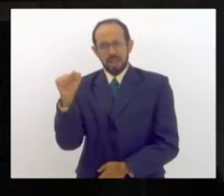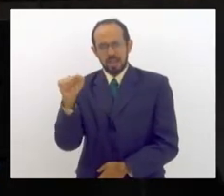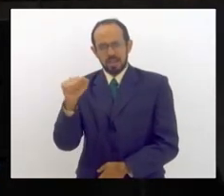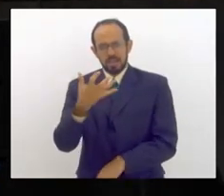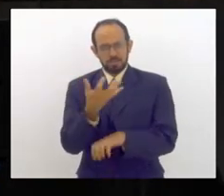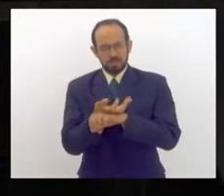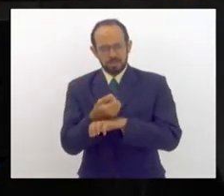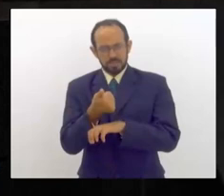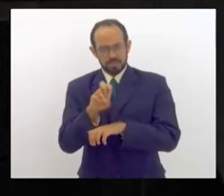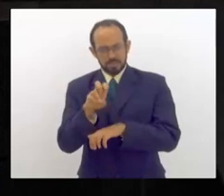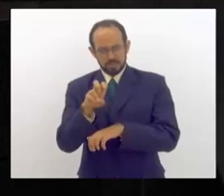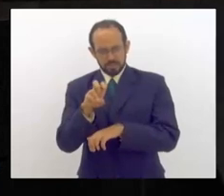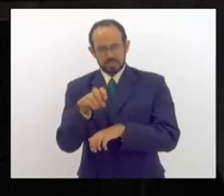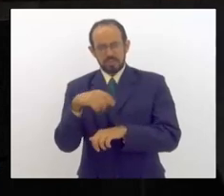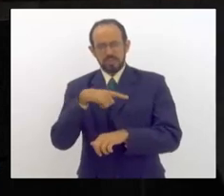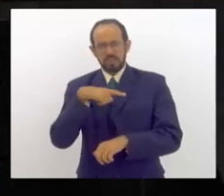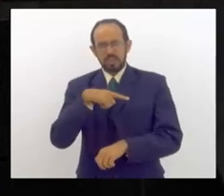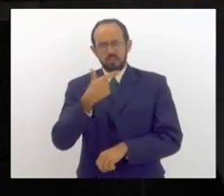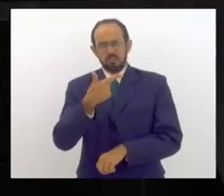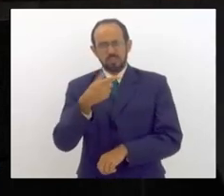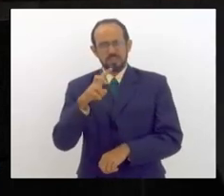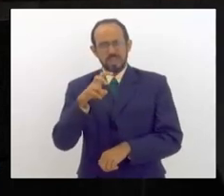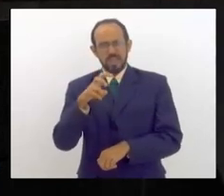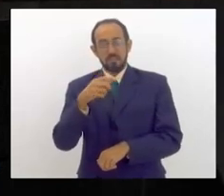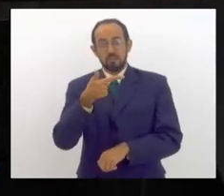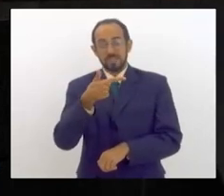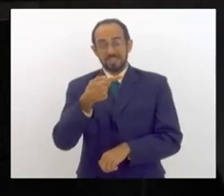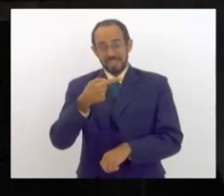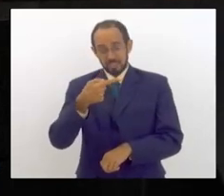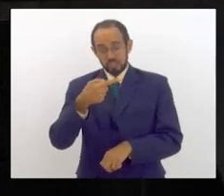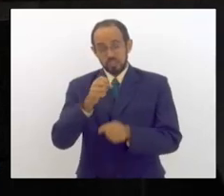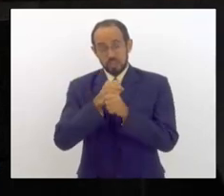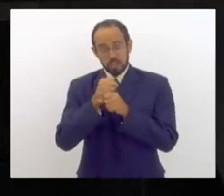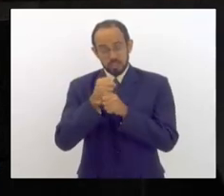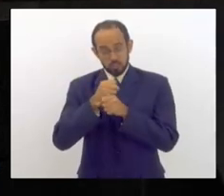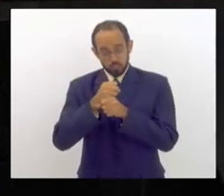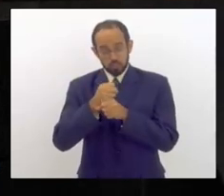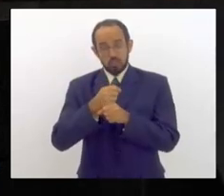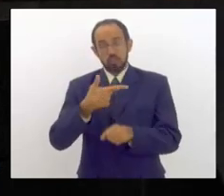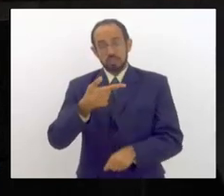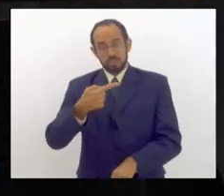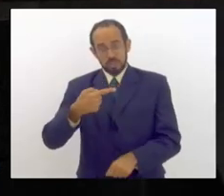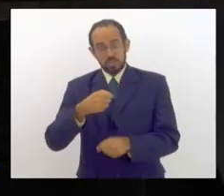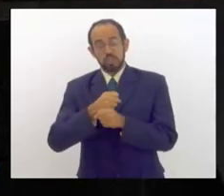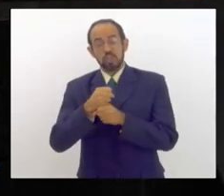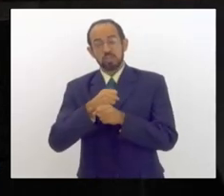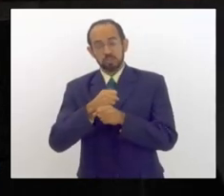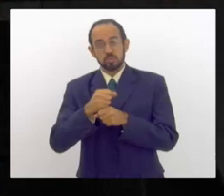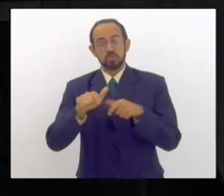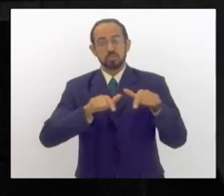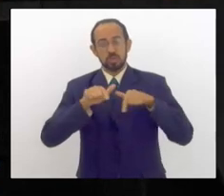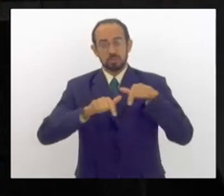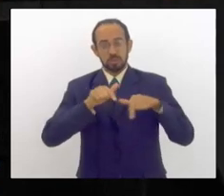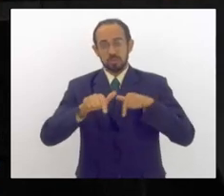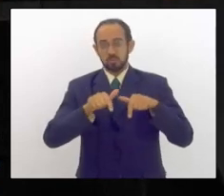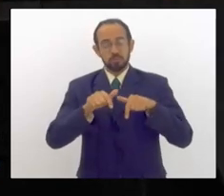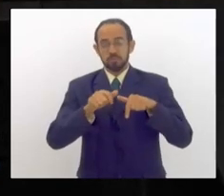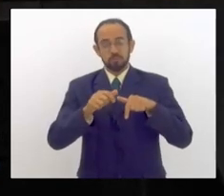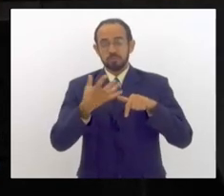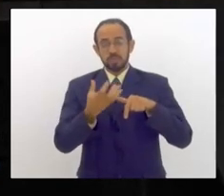Rio de Janeiro, aí com 27 anos trabalhando com os funilhões no estado do Rio de Janeiro, não